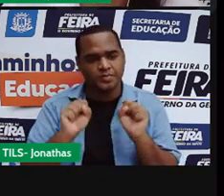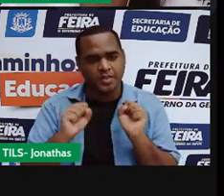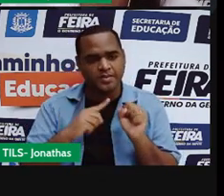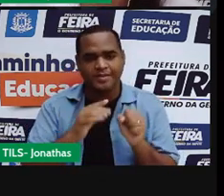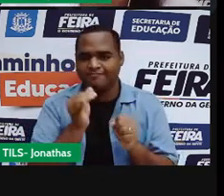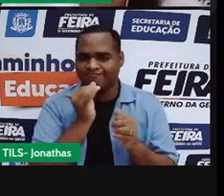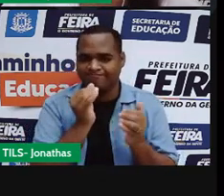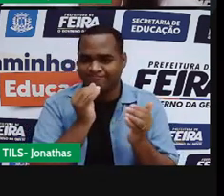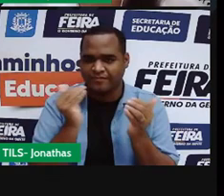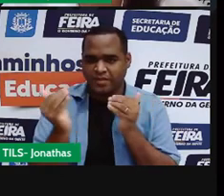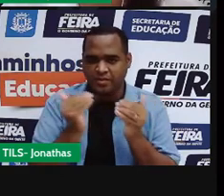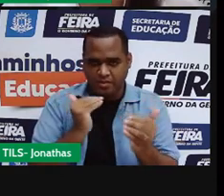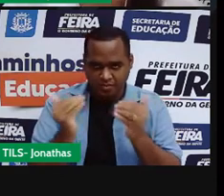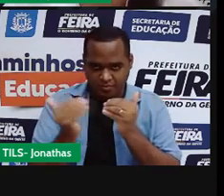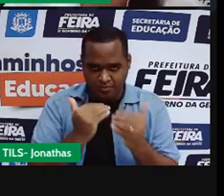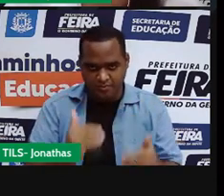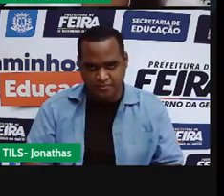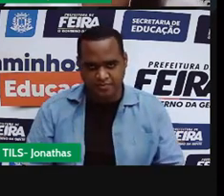exemplos de simulação.